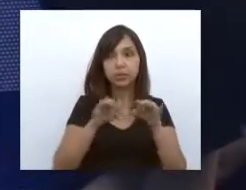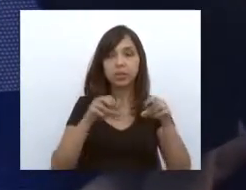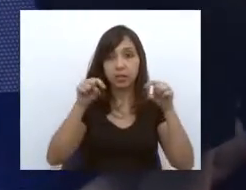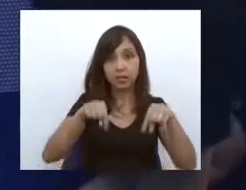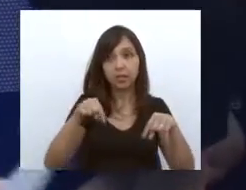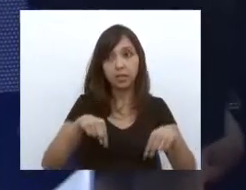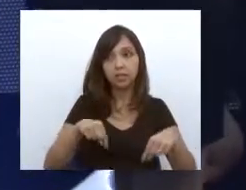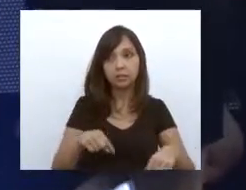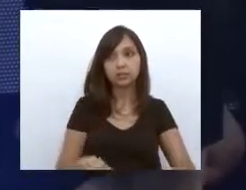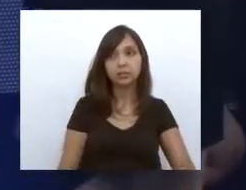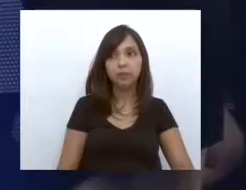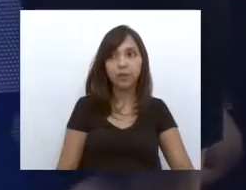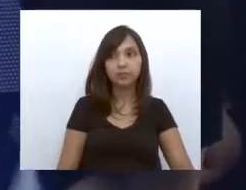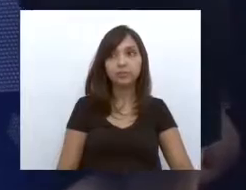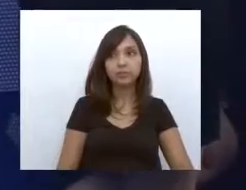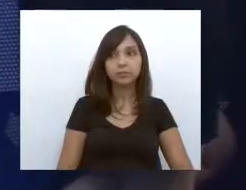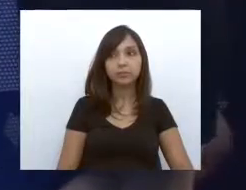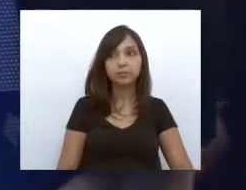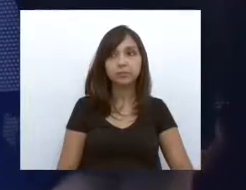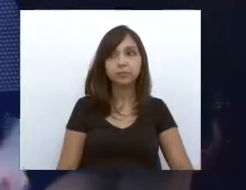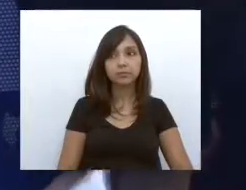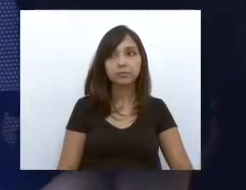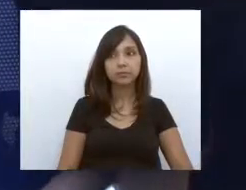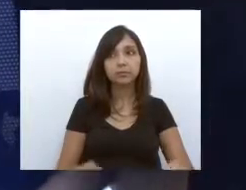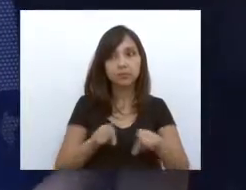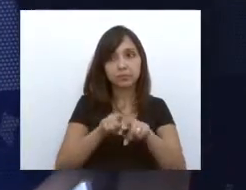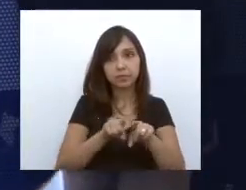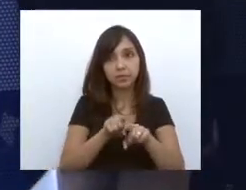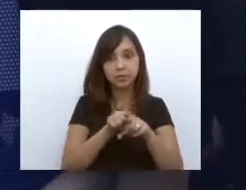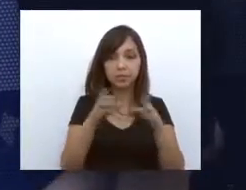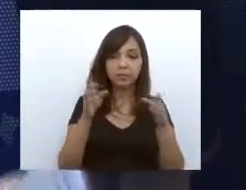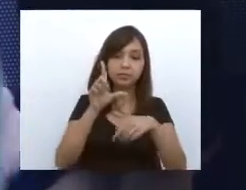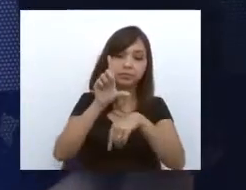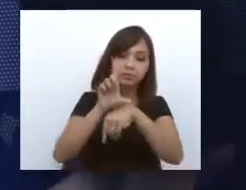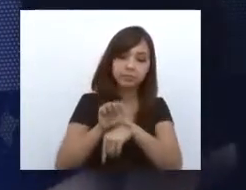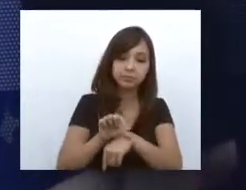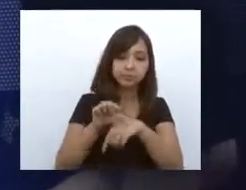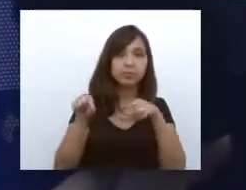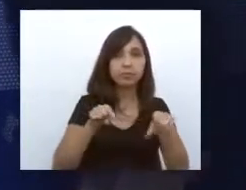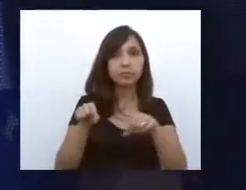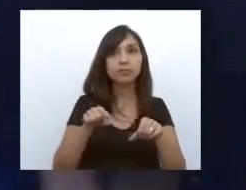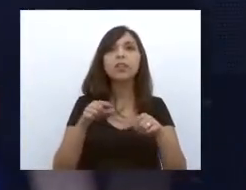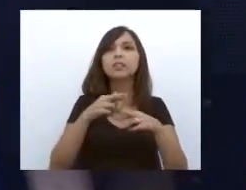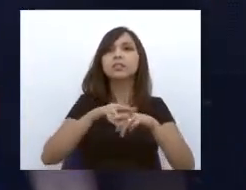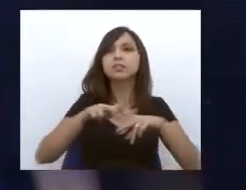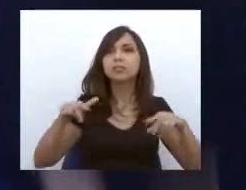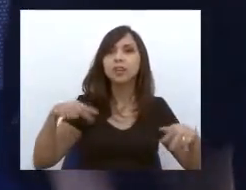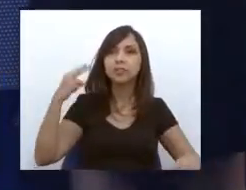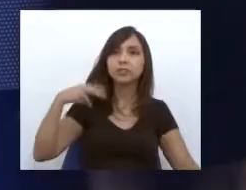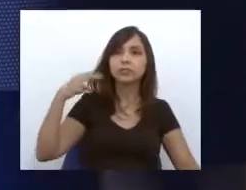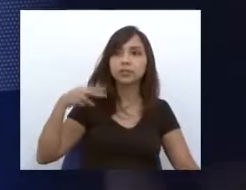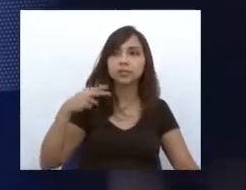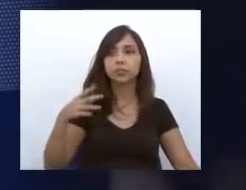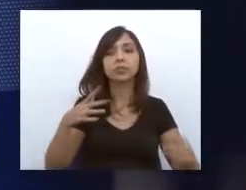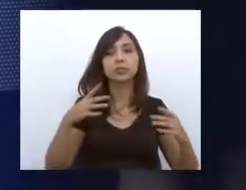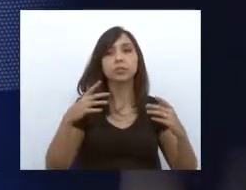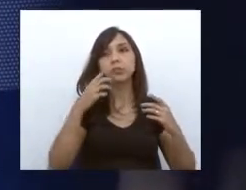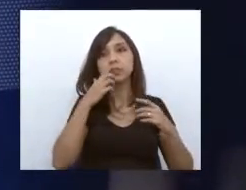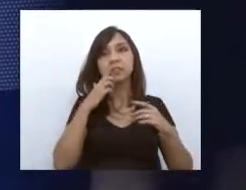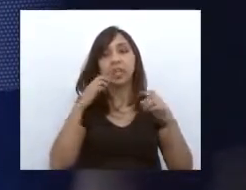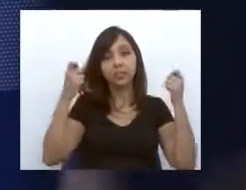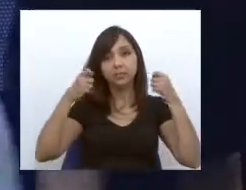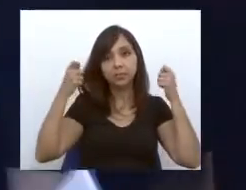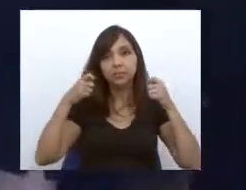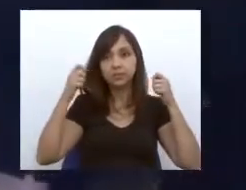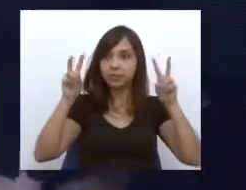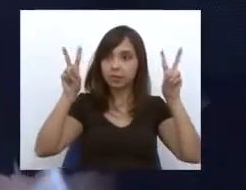feita na rede estadual. E também, durante o pequeno expediente, vários vereadores se manifestaram sobre esse